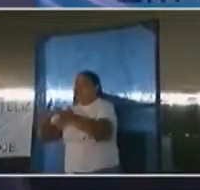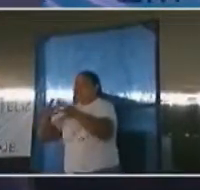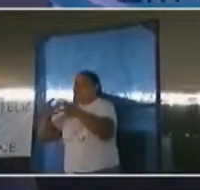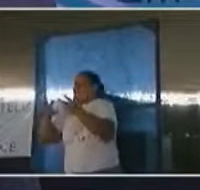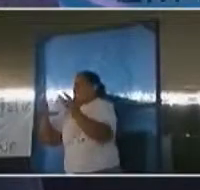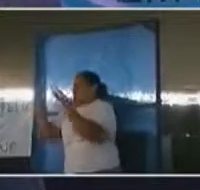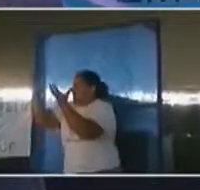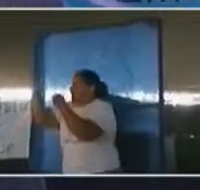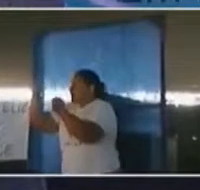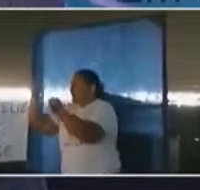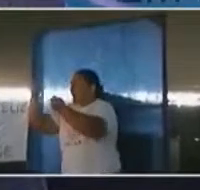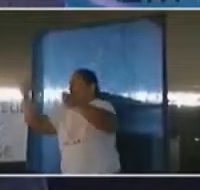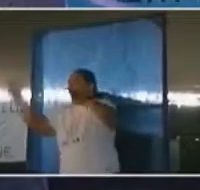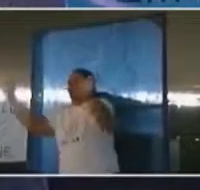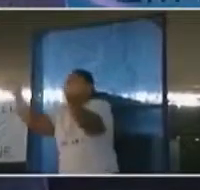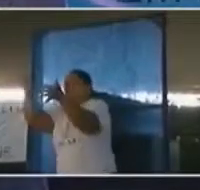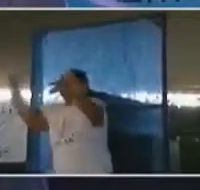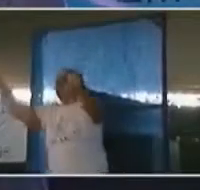forte das alturas.